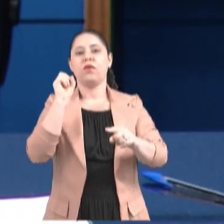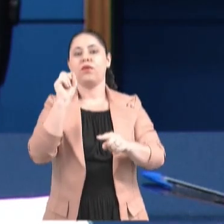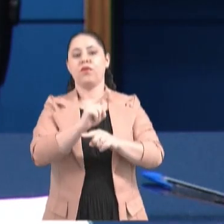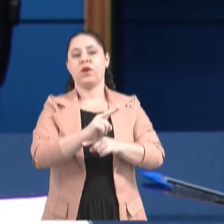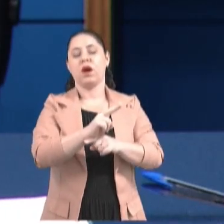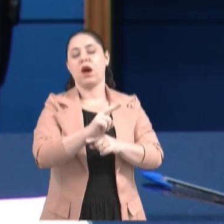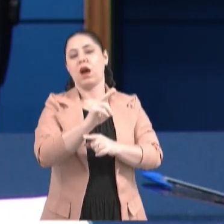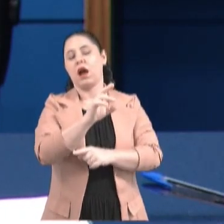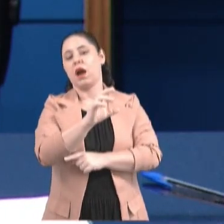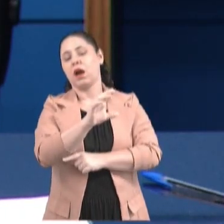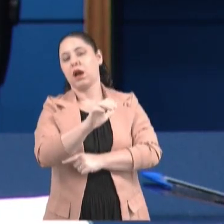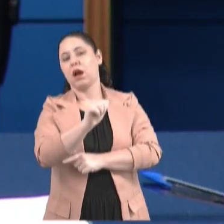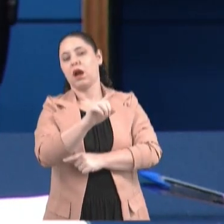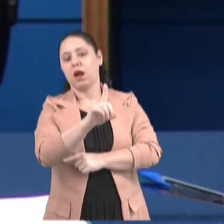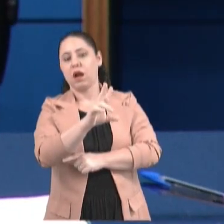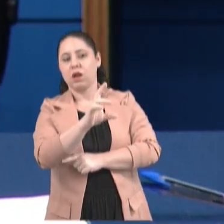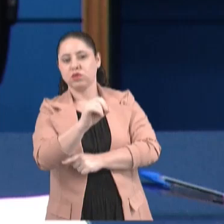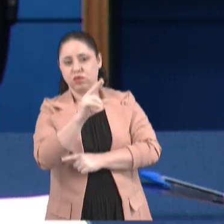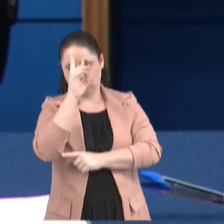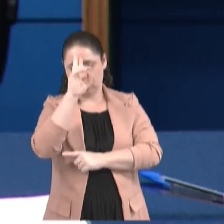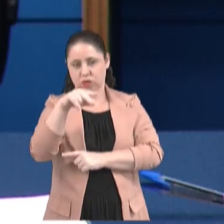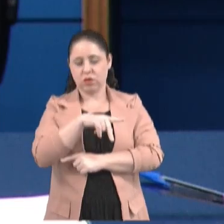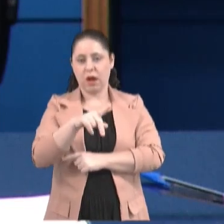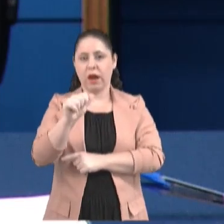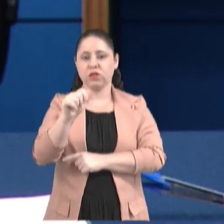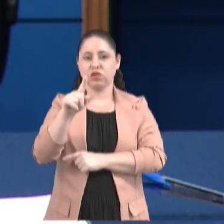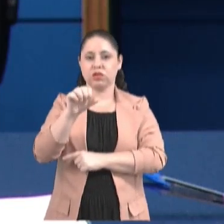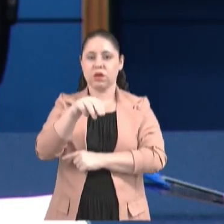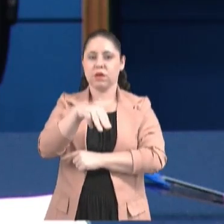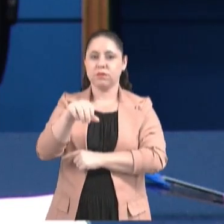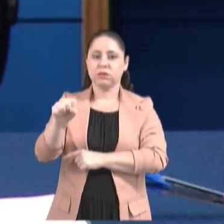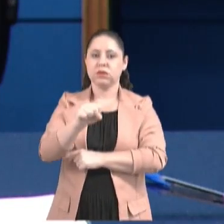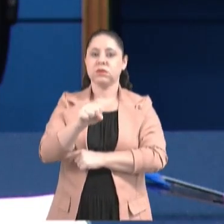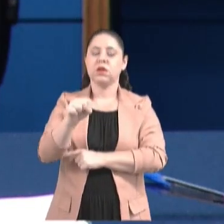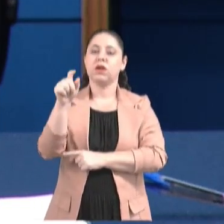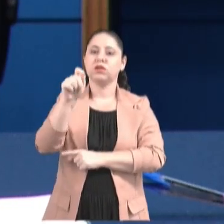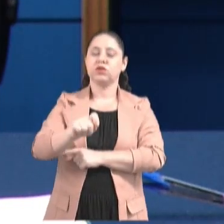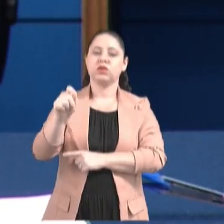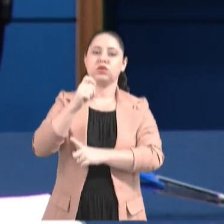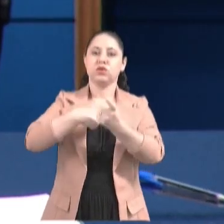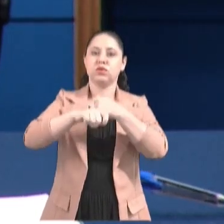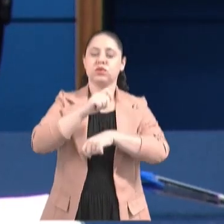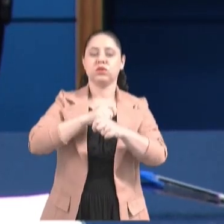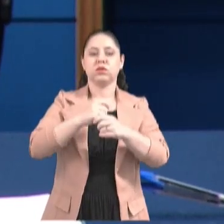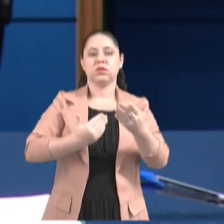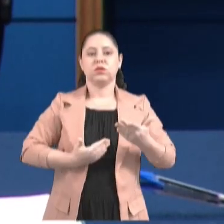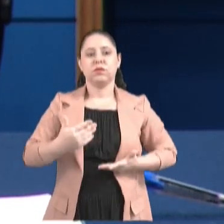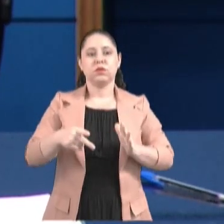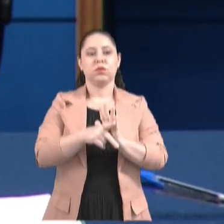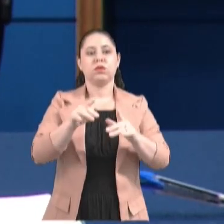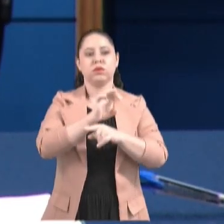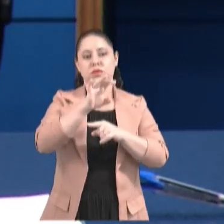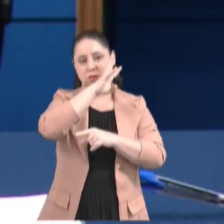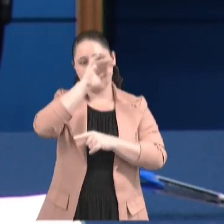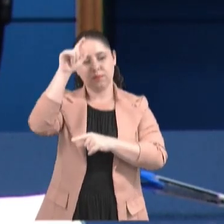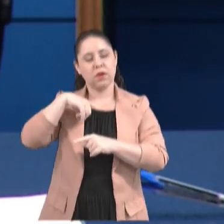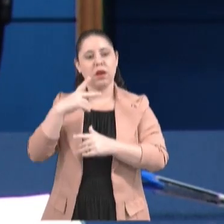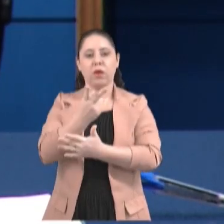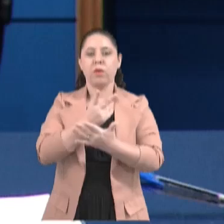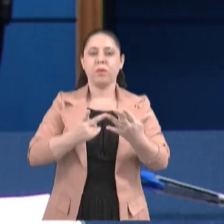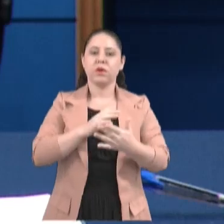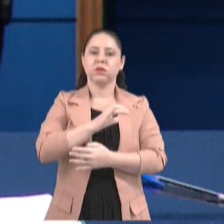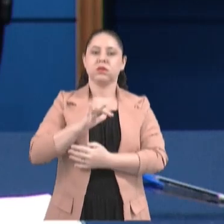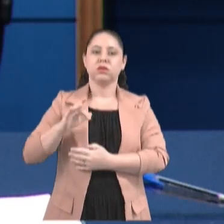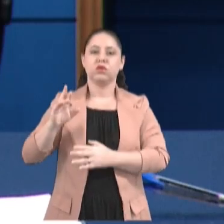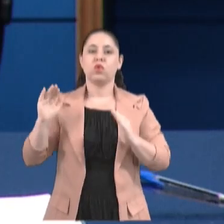Alberto de Assis para exercer o cargo de diretor, presidente da AGEMS, Agência Estadual de Regulação de Serviços de Mato Grosso do Sul. O parecer